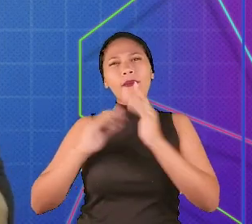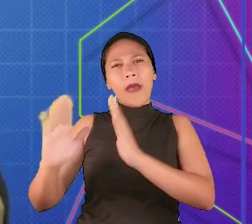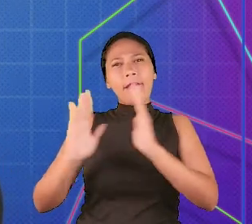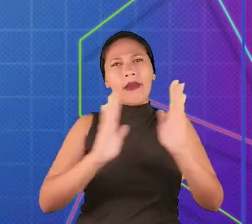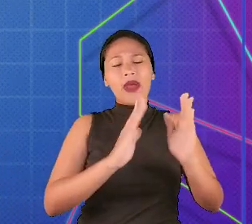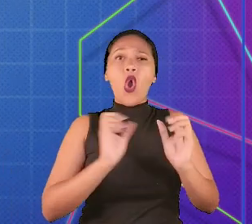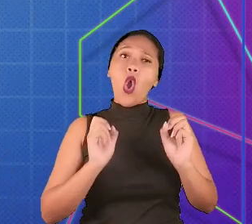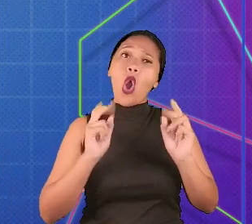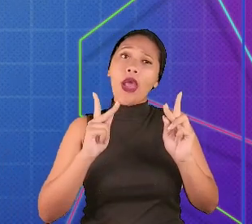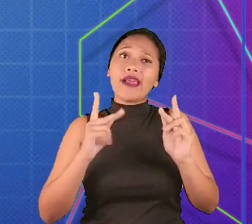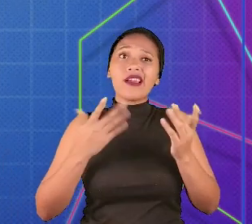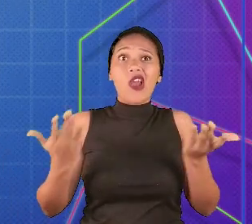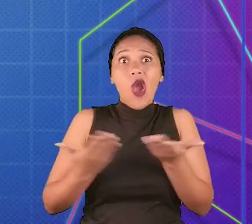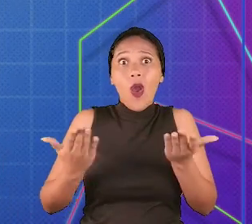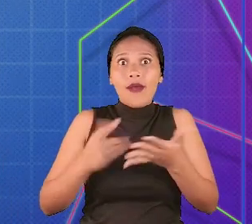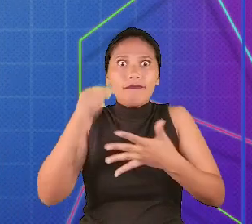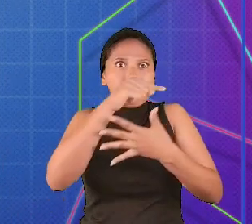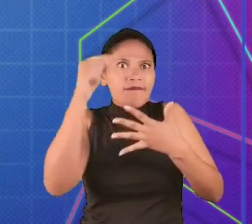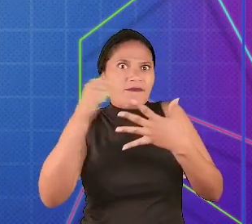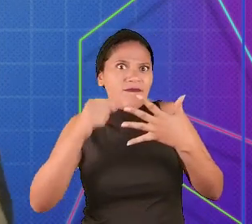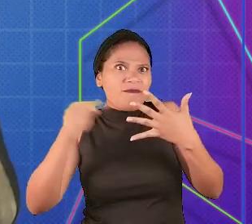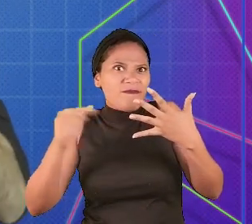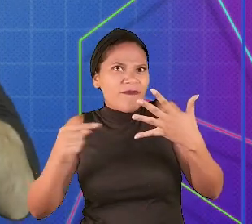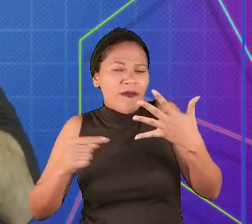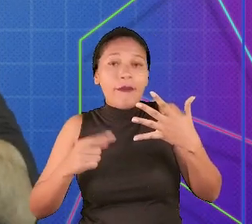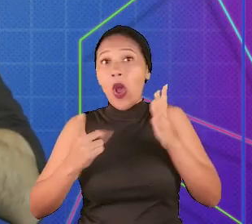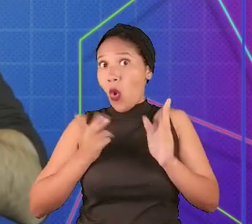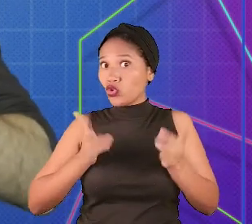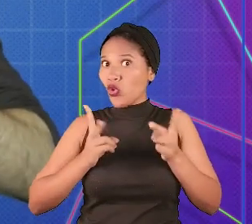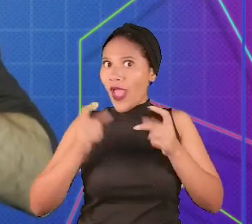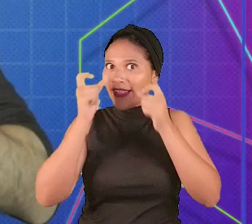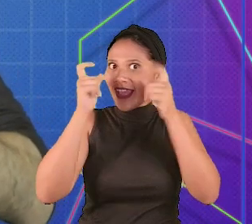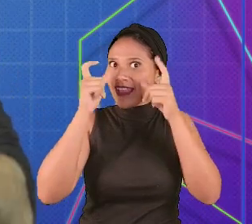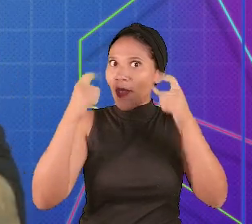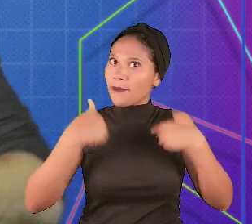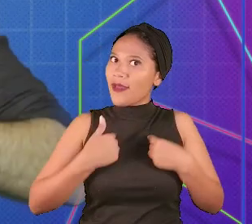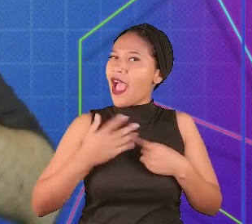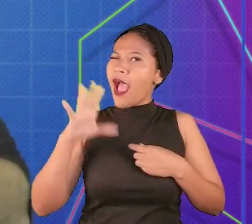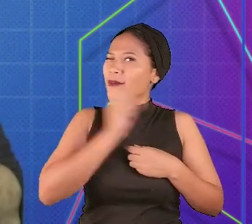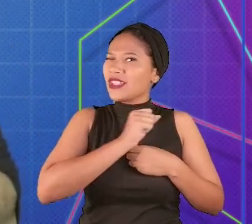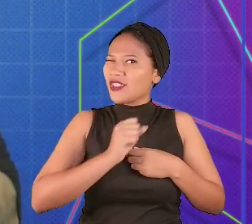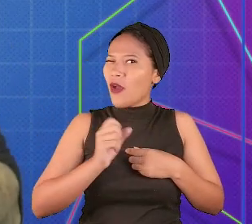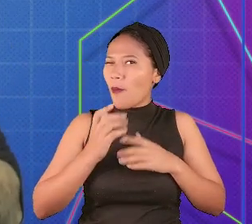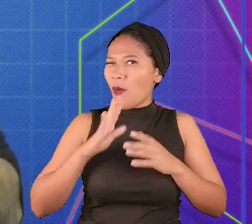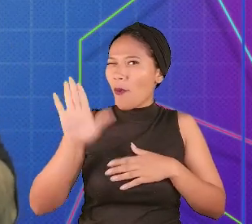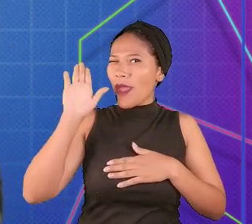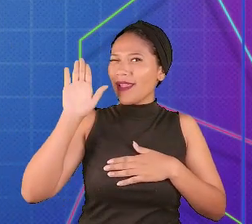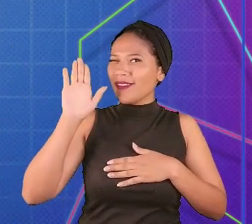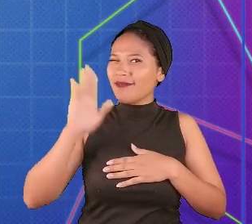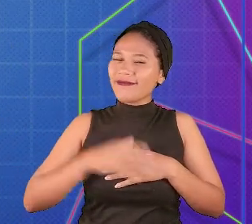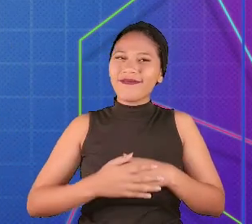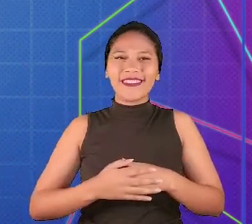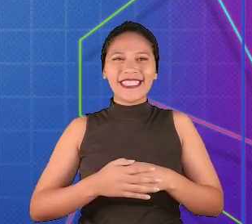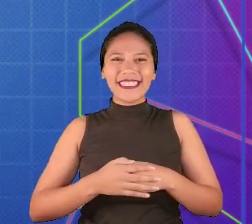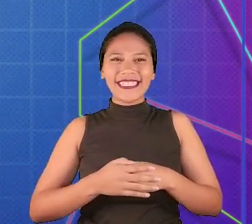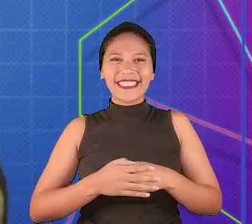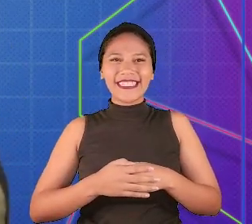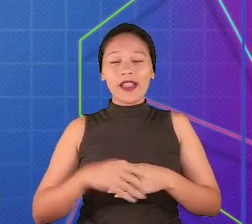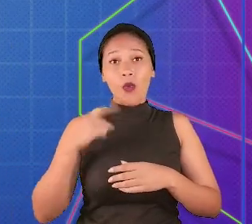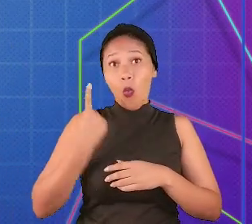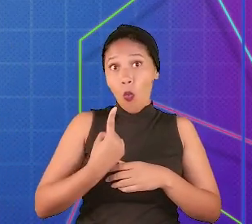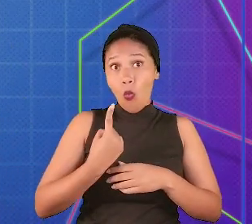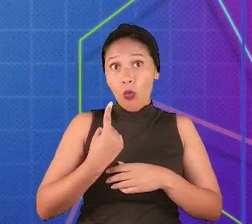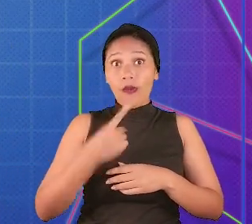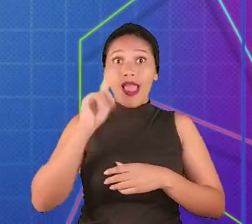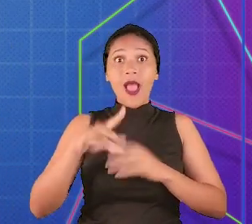Ok, pessoal, agora vem uma parte cheia de detalhes, mas continuem aí prestando atenção em mim que vai ser rapidinho, eu prometo. Vamos lá.